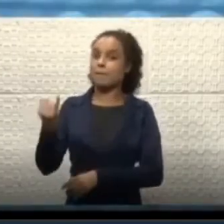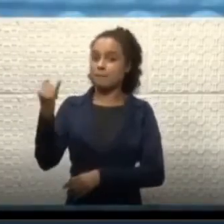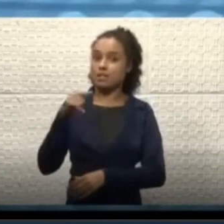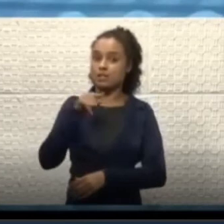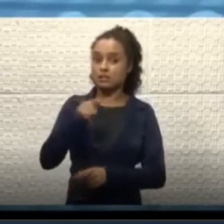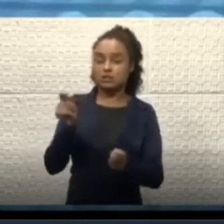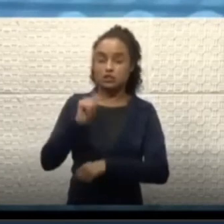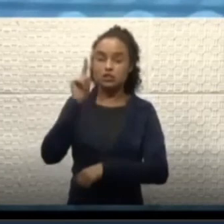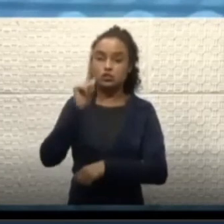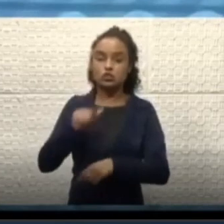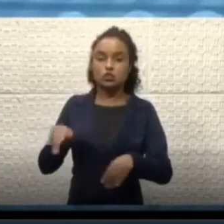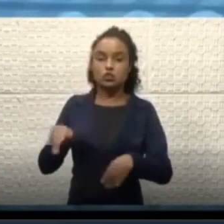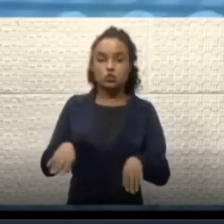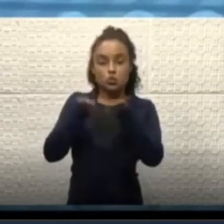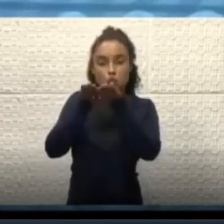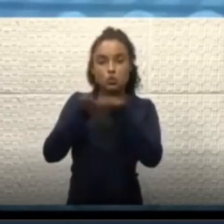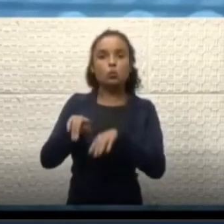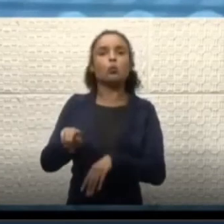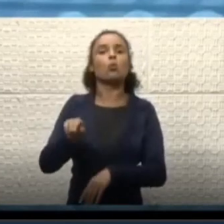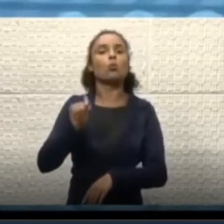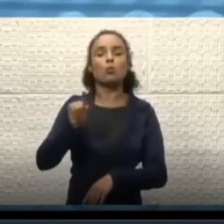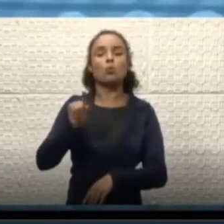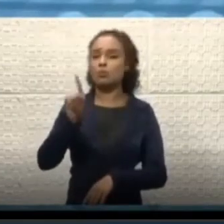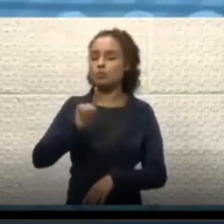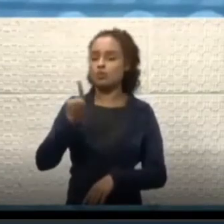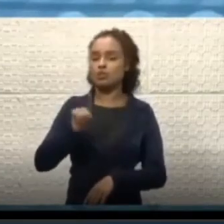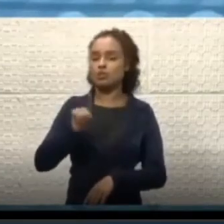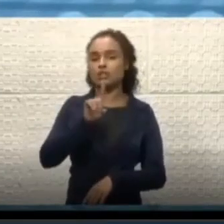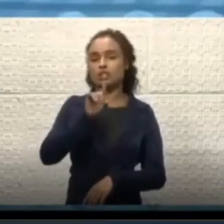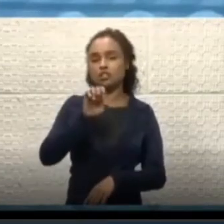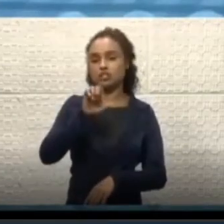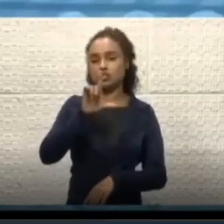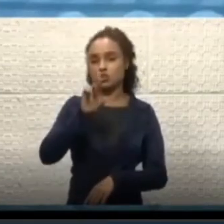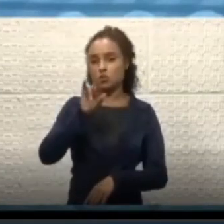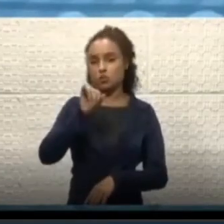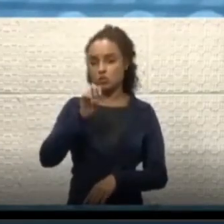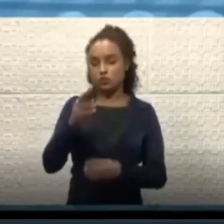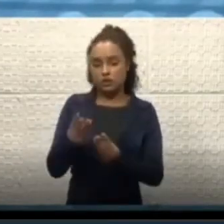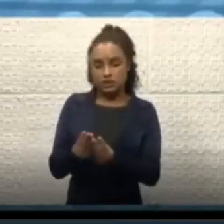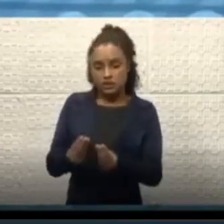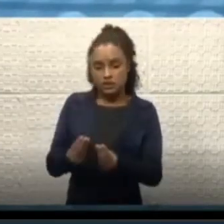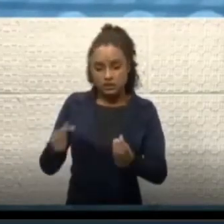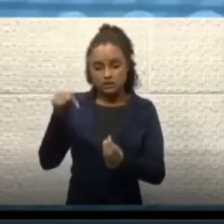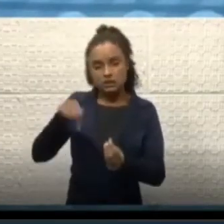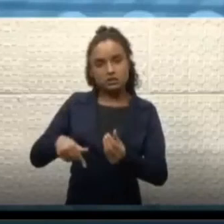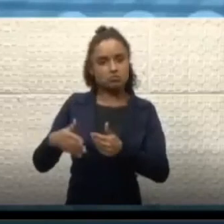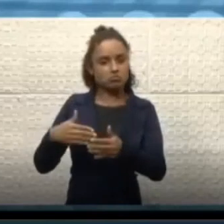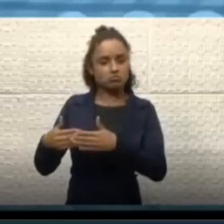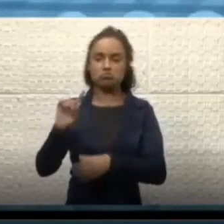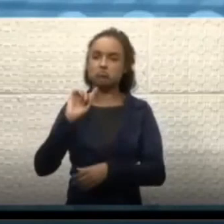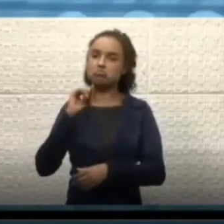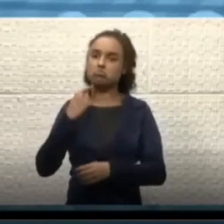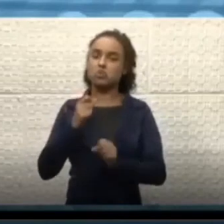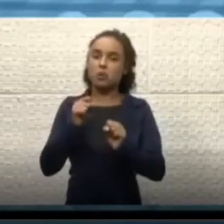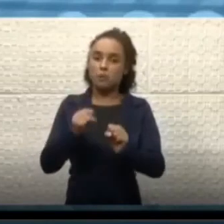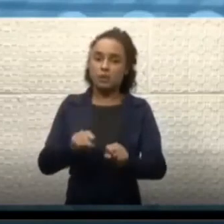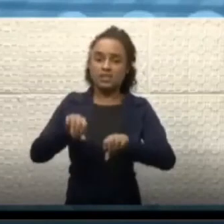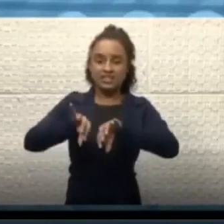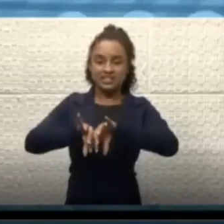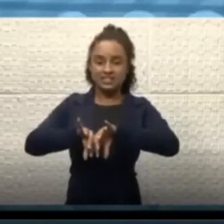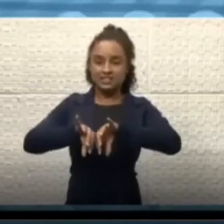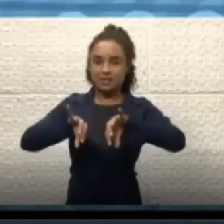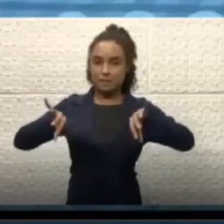quê? Você vai garantir a homogeneidade e o que não for diluível, qualquer sujidade que esteja ali no meio, vai ficar